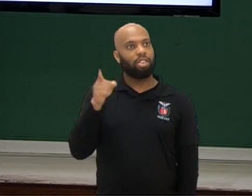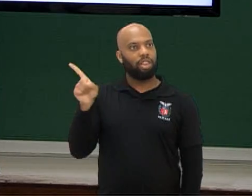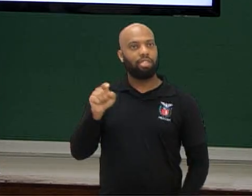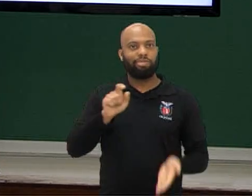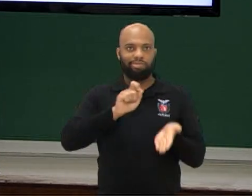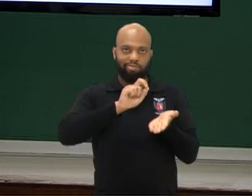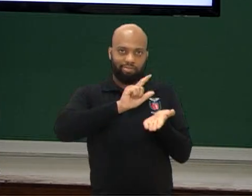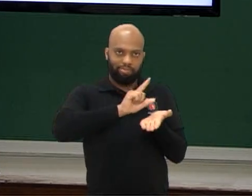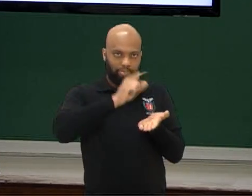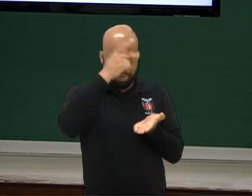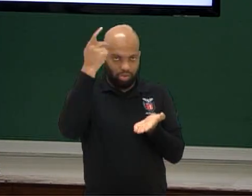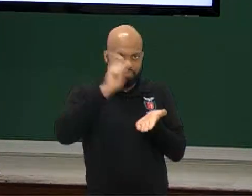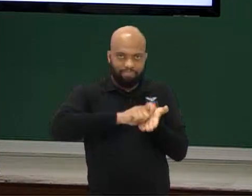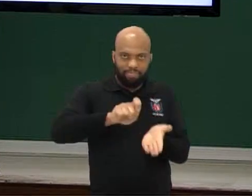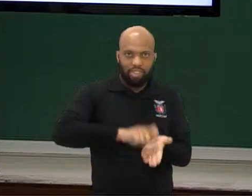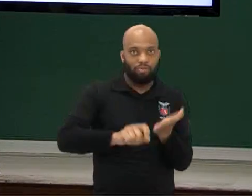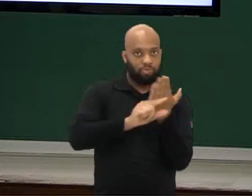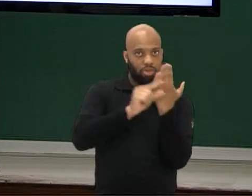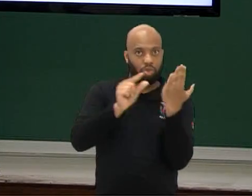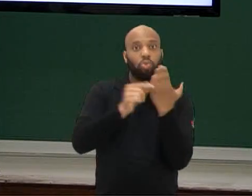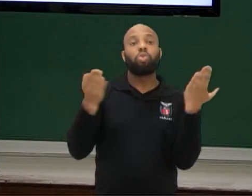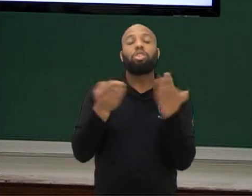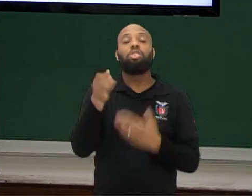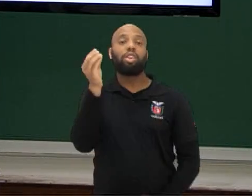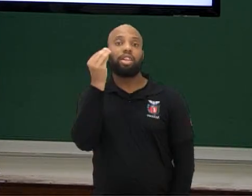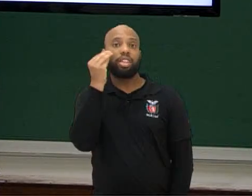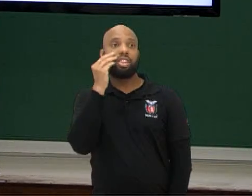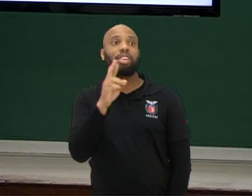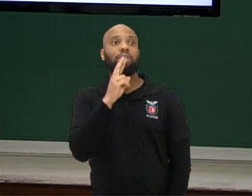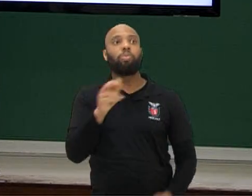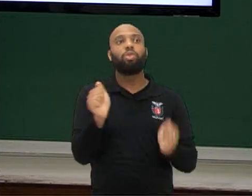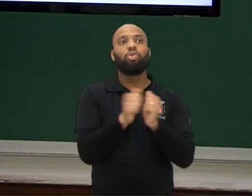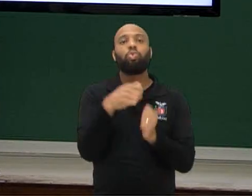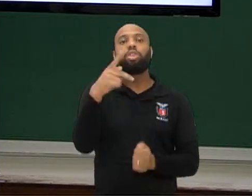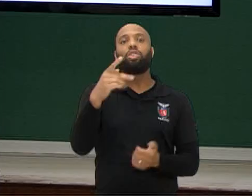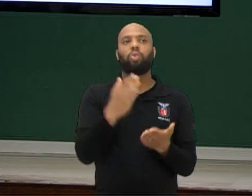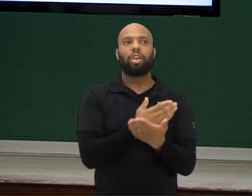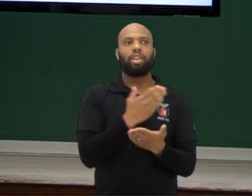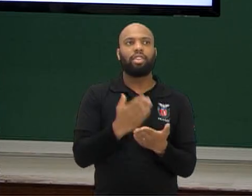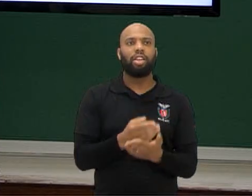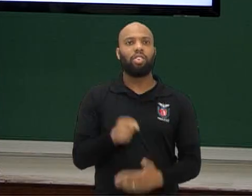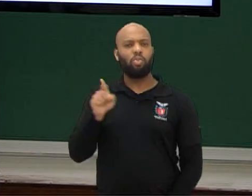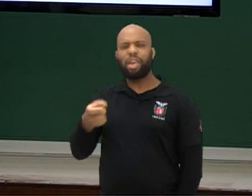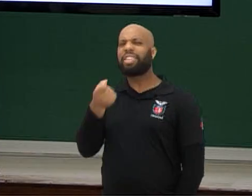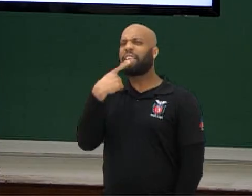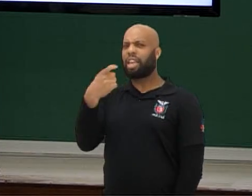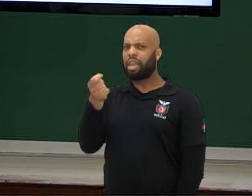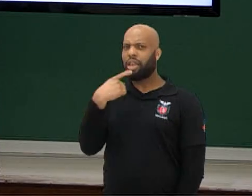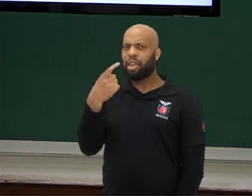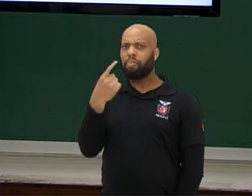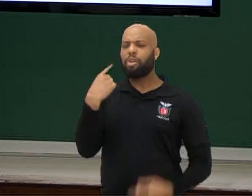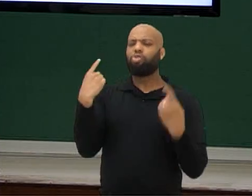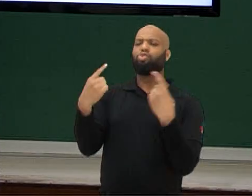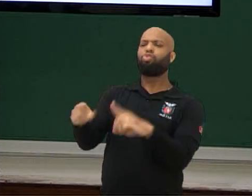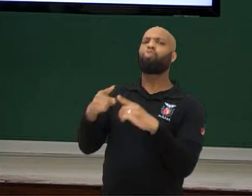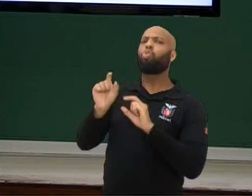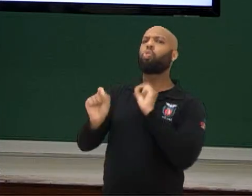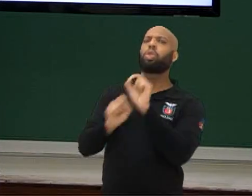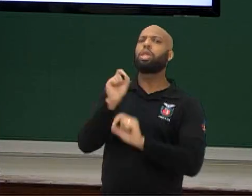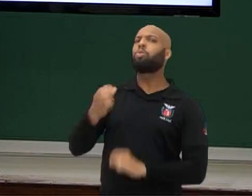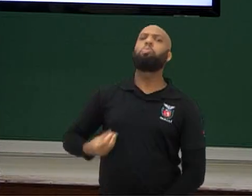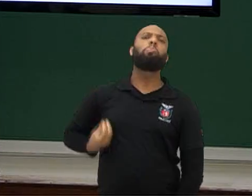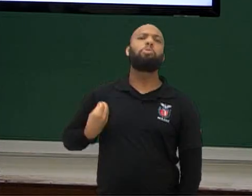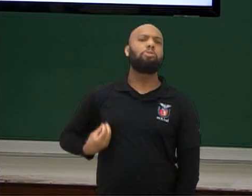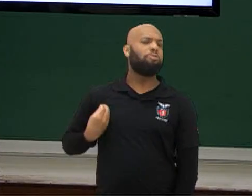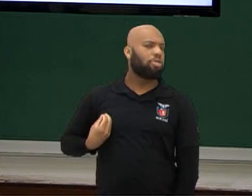autora dessa reportagem. Agora vamos tentar responder juntos lá no caderninho. A penicilina é um remédio contra quais